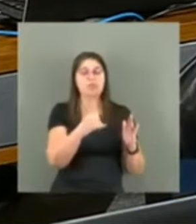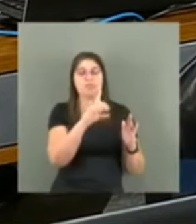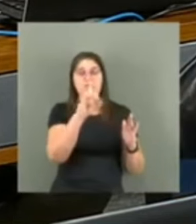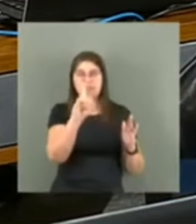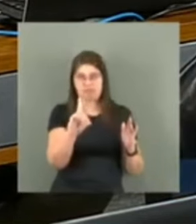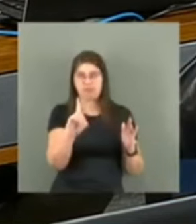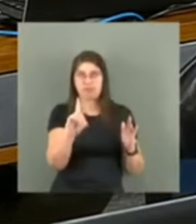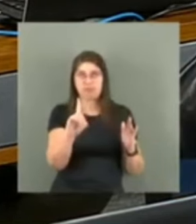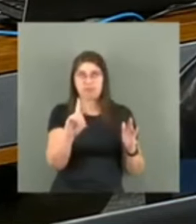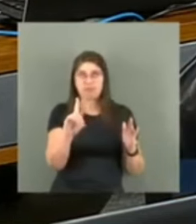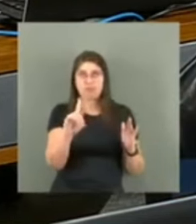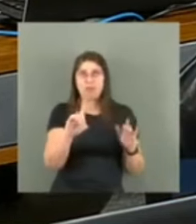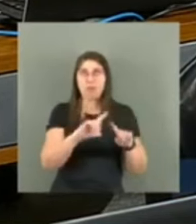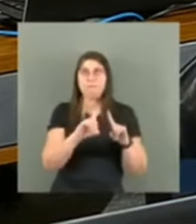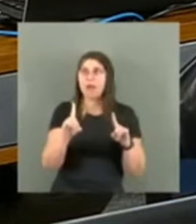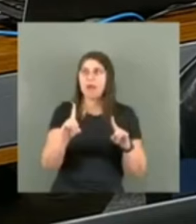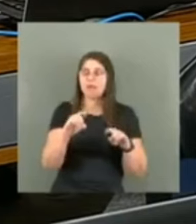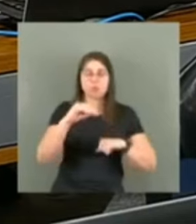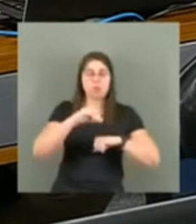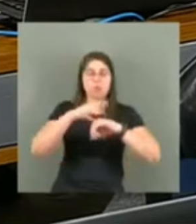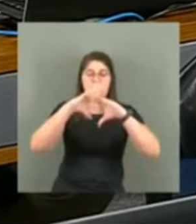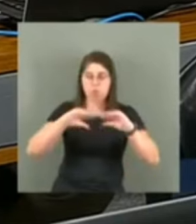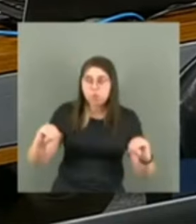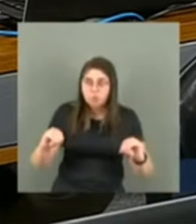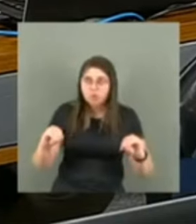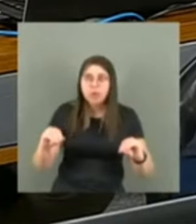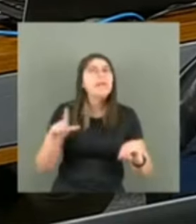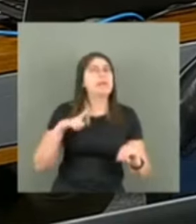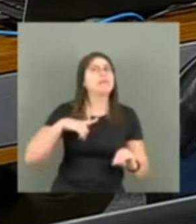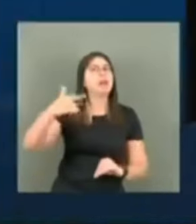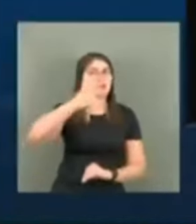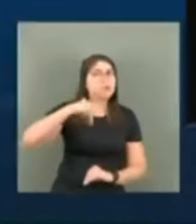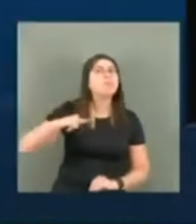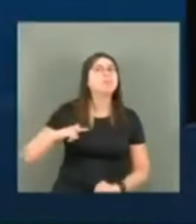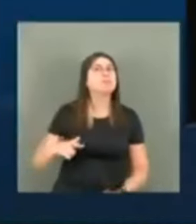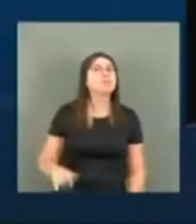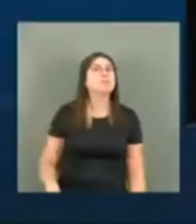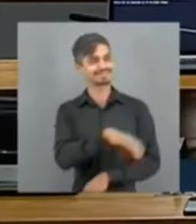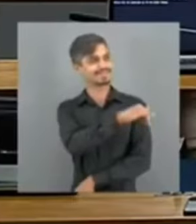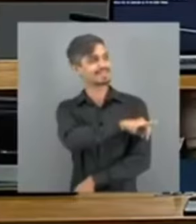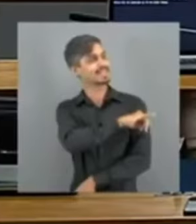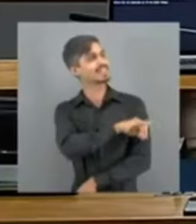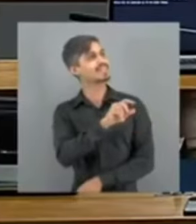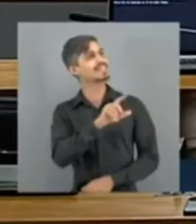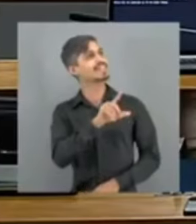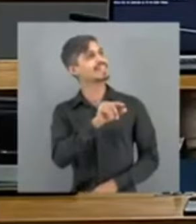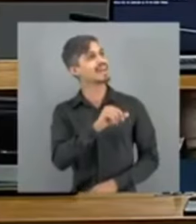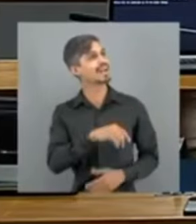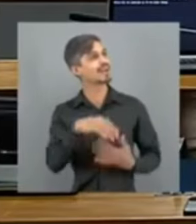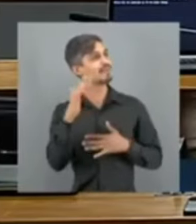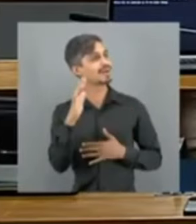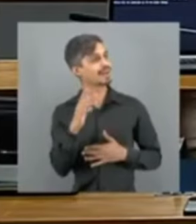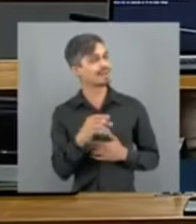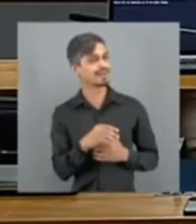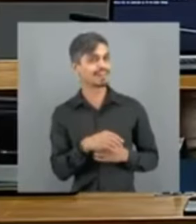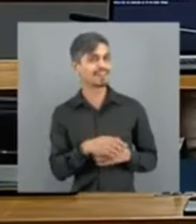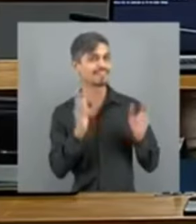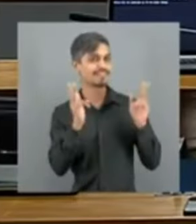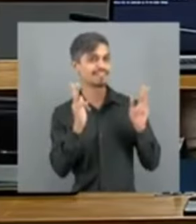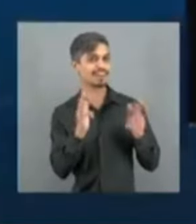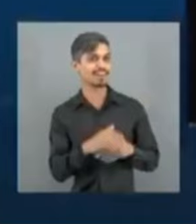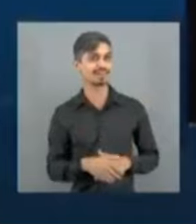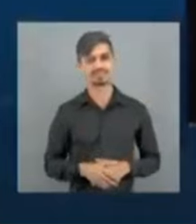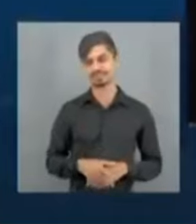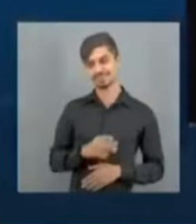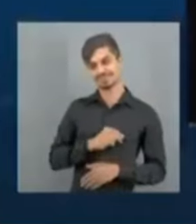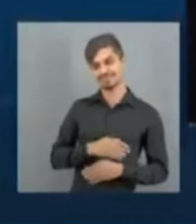e tenha sido absolvido, embora tenha ocorrido a manipulação? O meu. No Rio foi uma farra de rebaixamento? É?